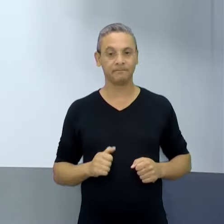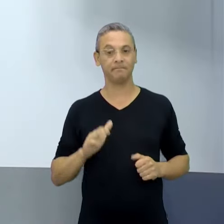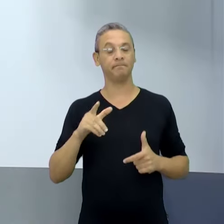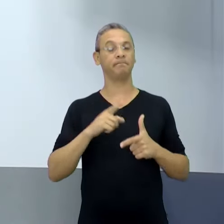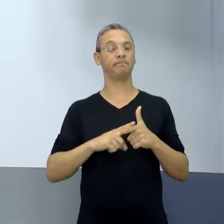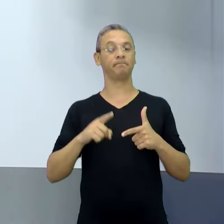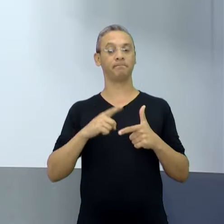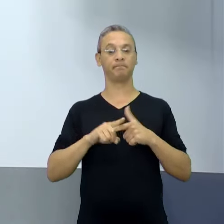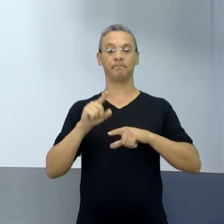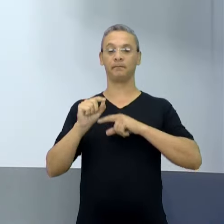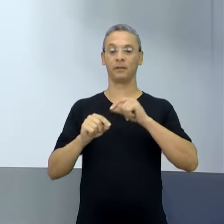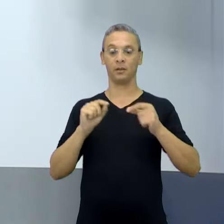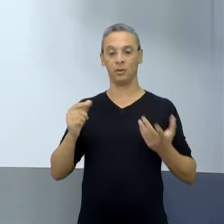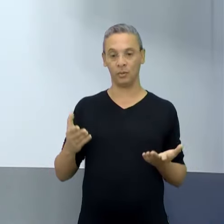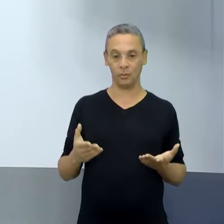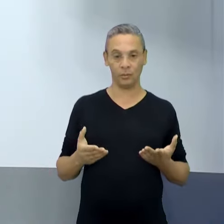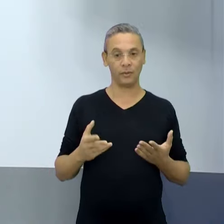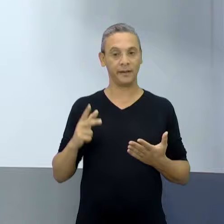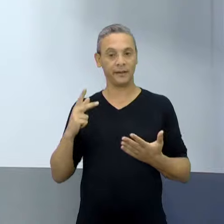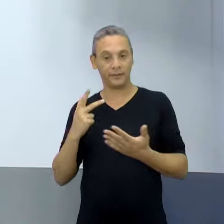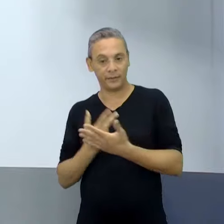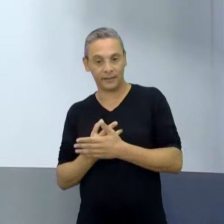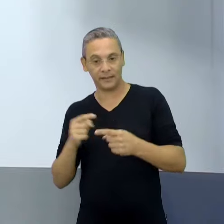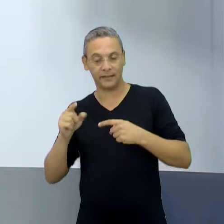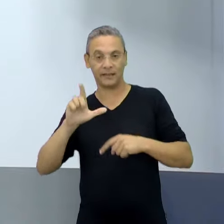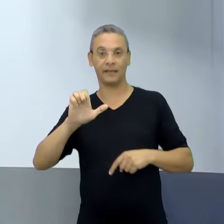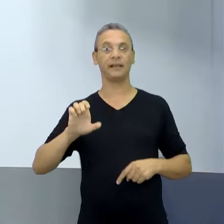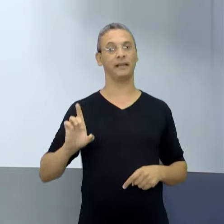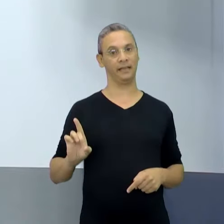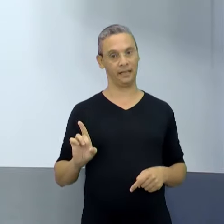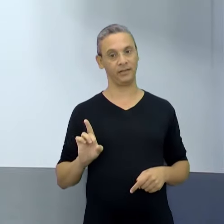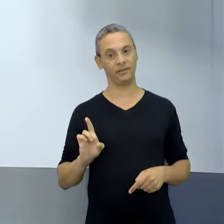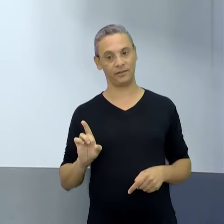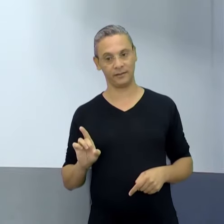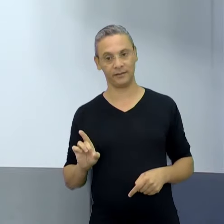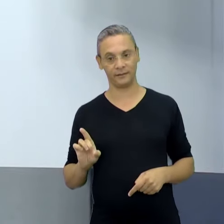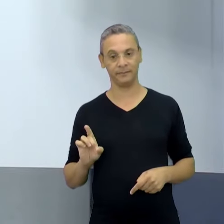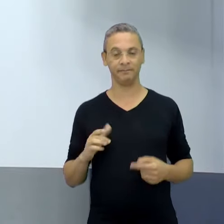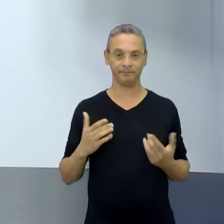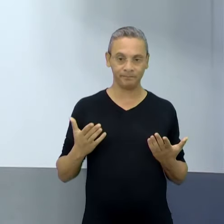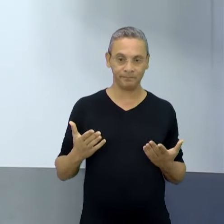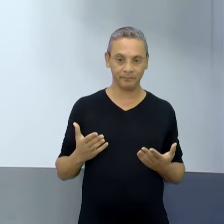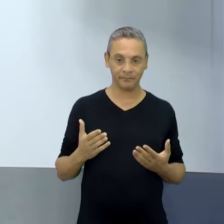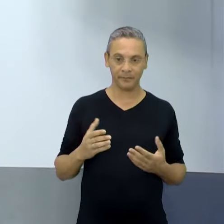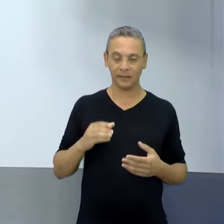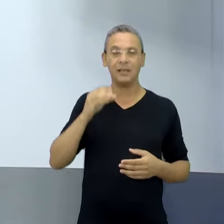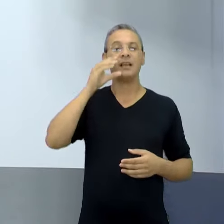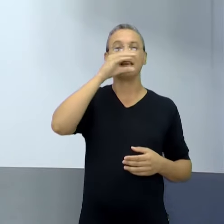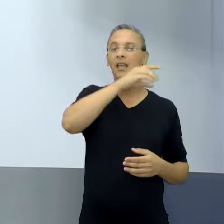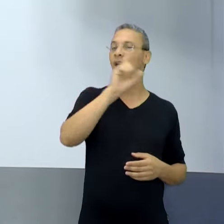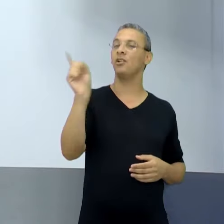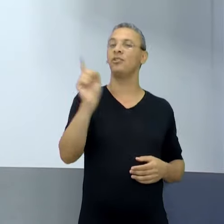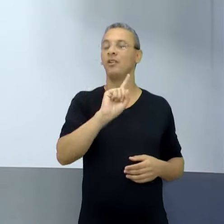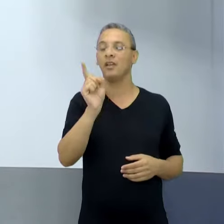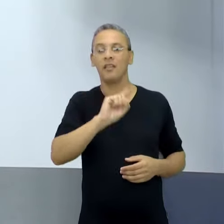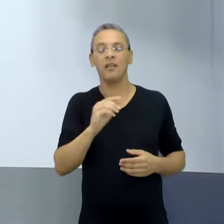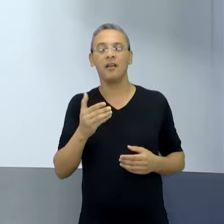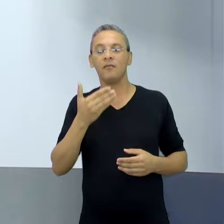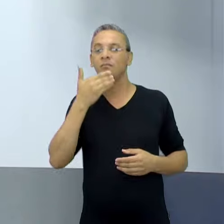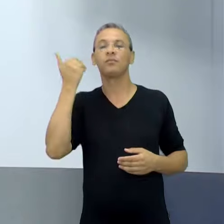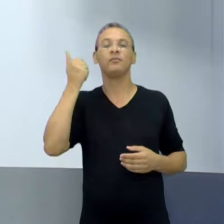probleminha que passa justamente pelo funcionamento de LED, né? Que não é por aquecimento, por isso é muito